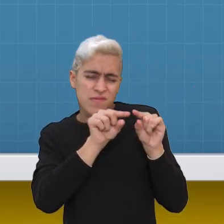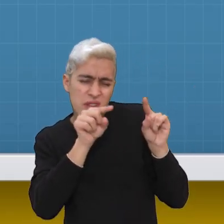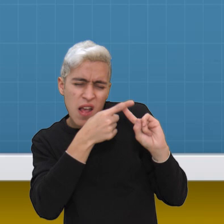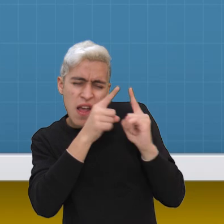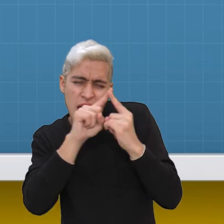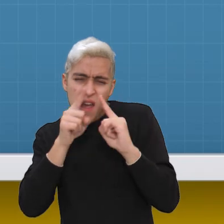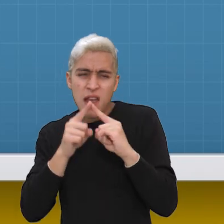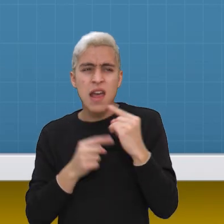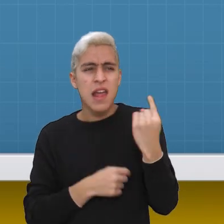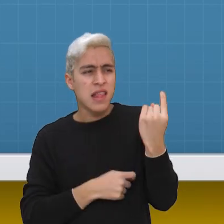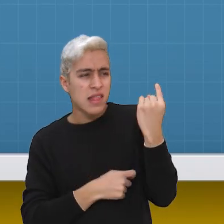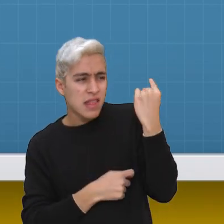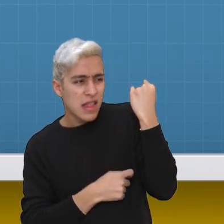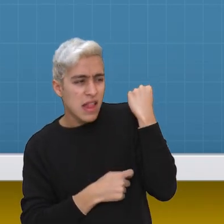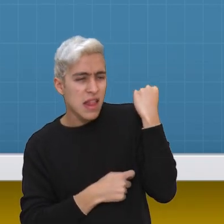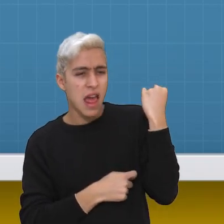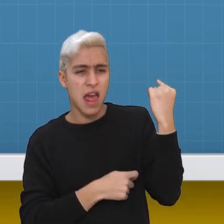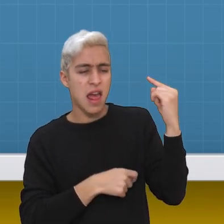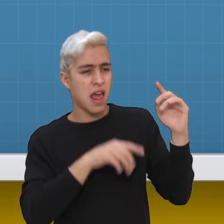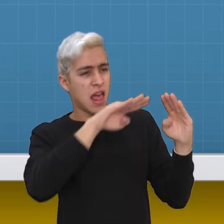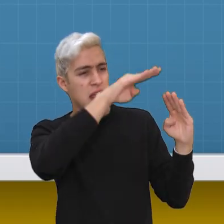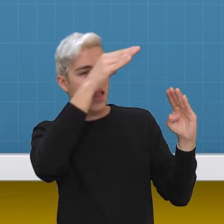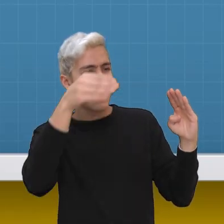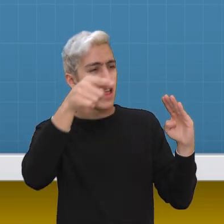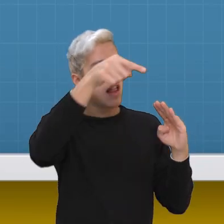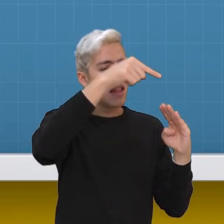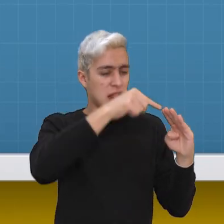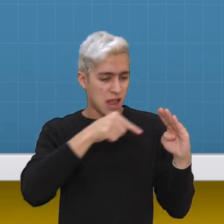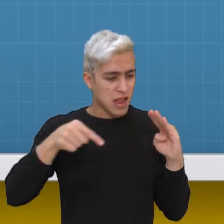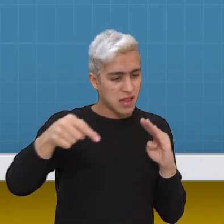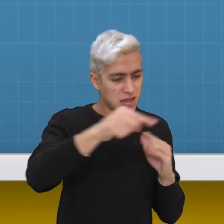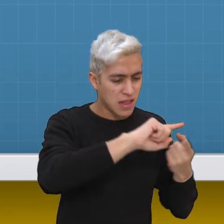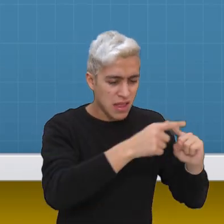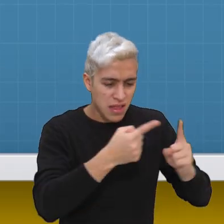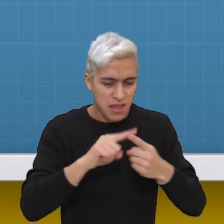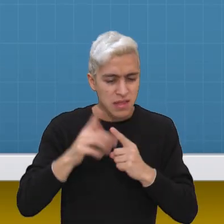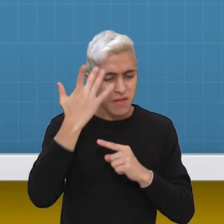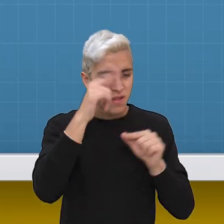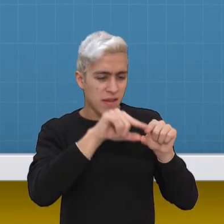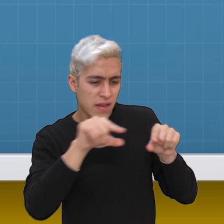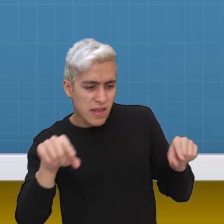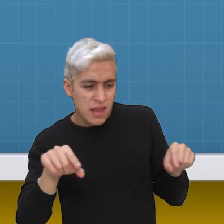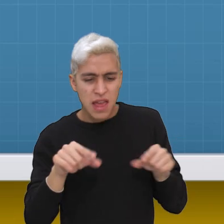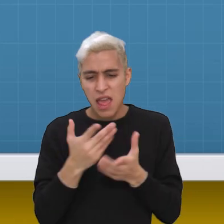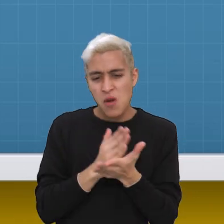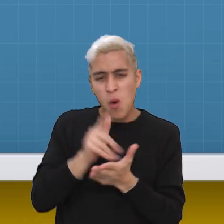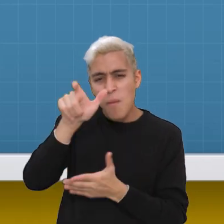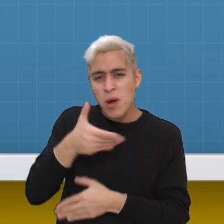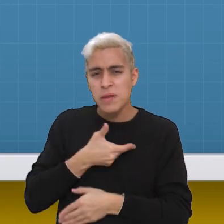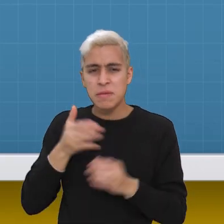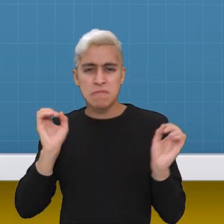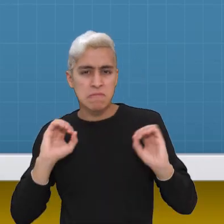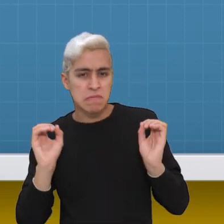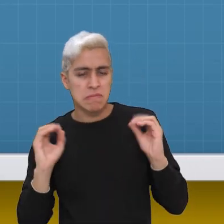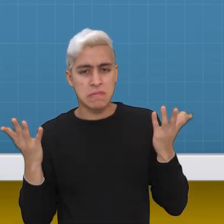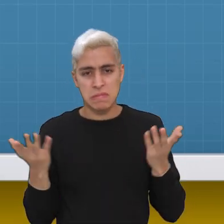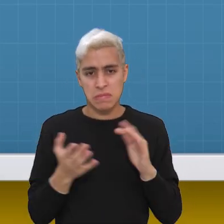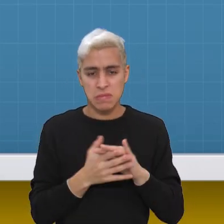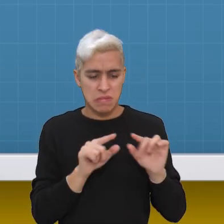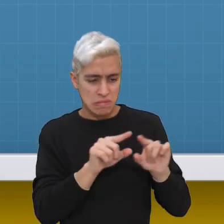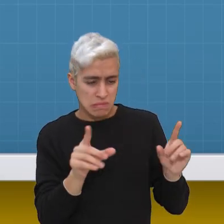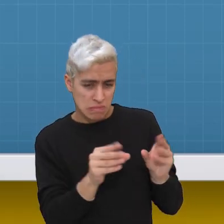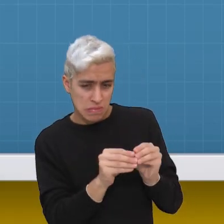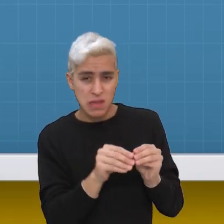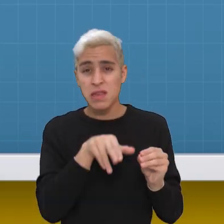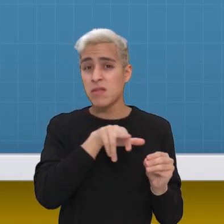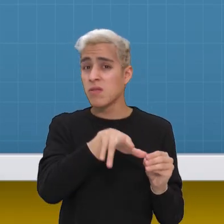coisa assim. Lá para trás daquela serra, rola pau, rola pinheiro. Quem não sabe dizer verso não estorva o companheiro. Pois é,